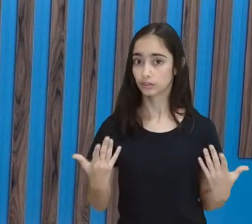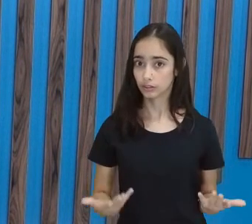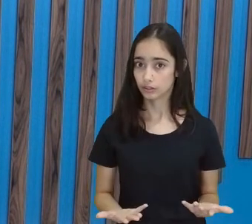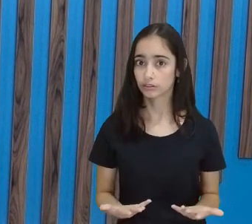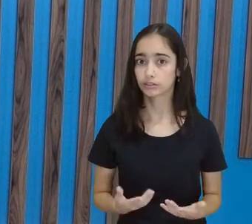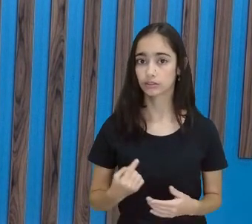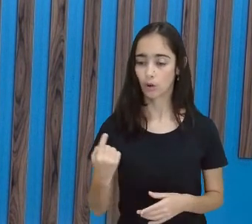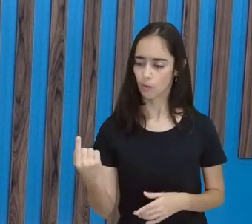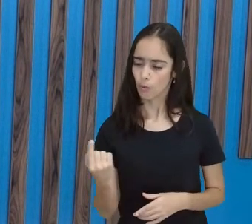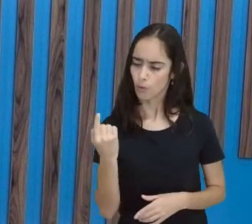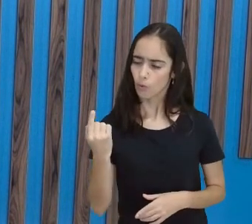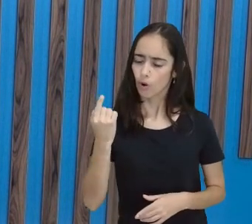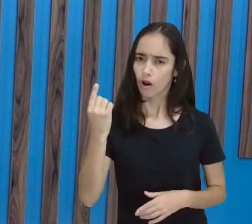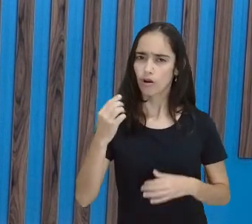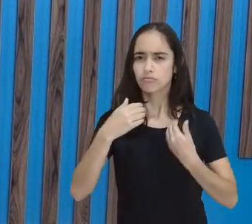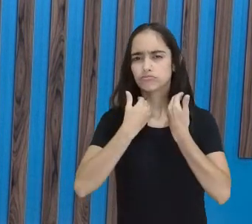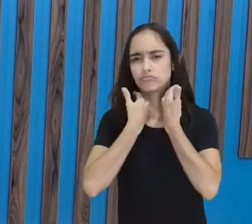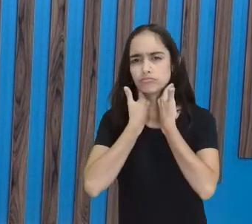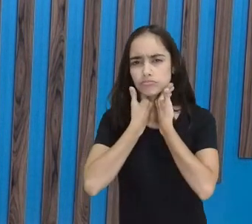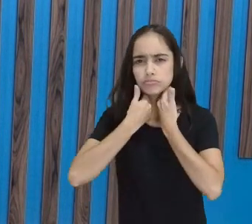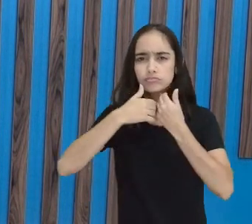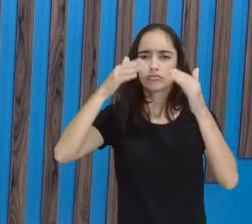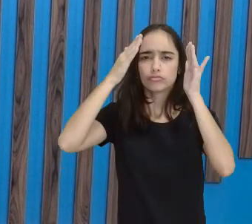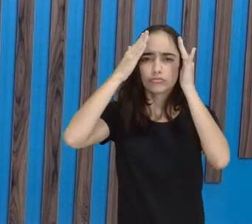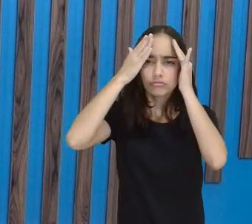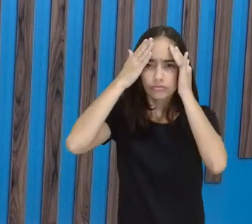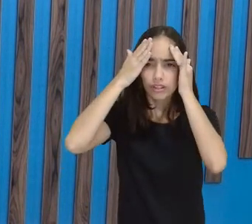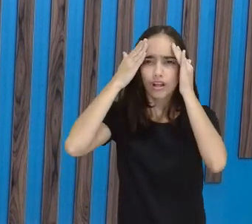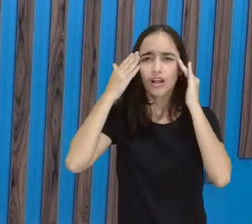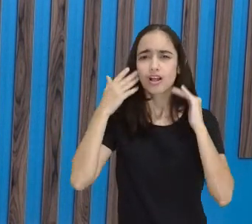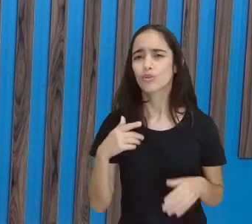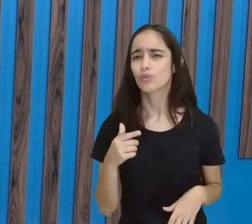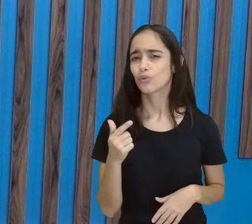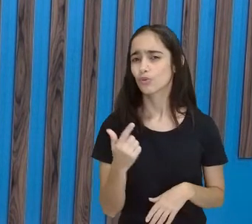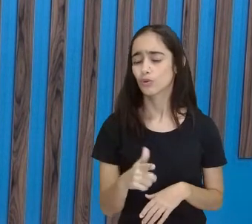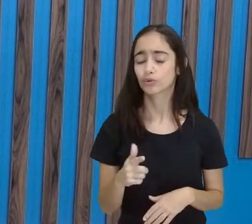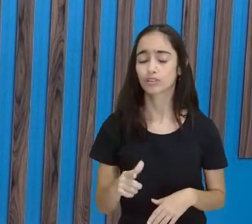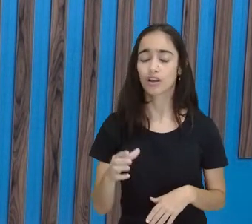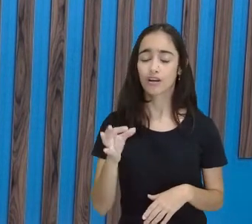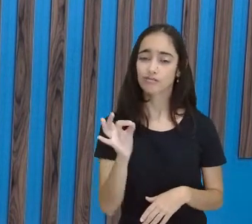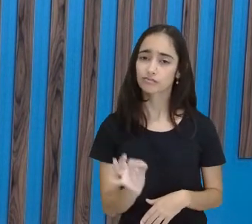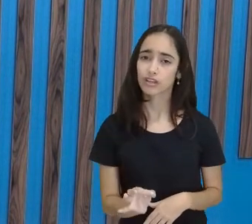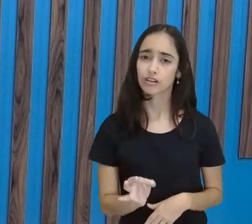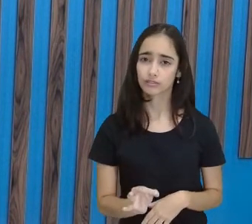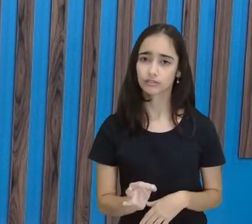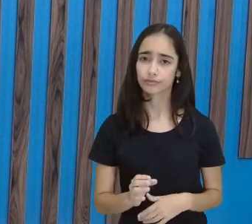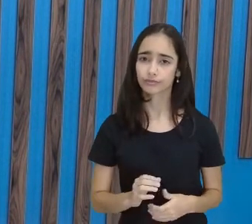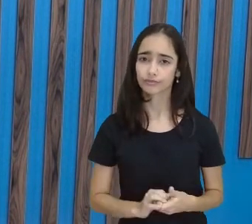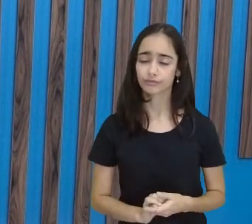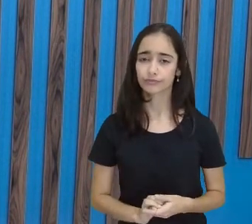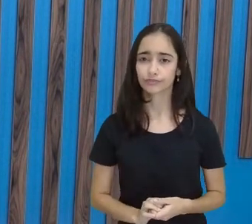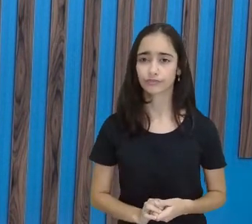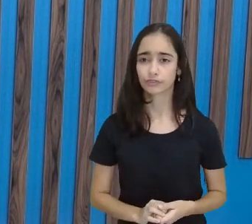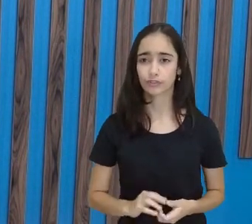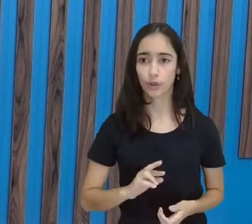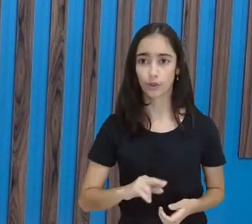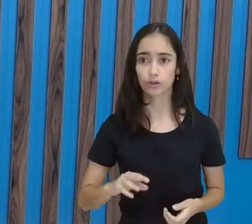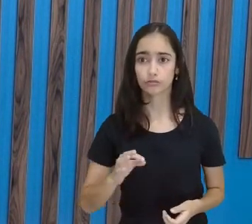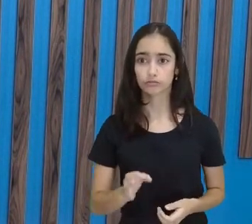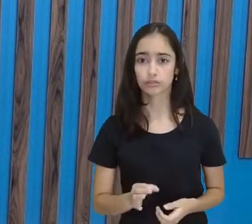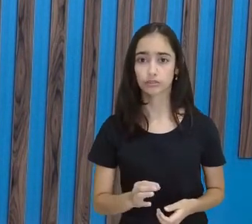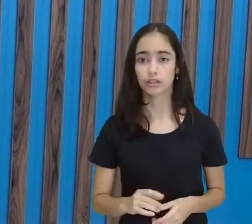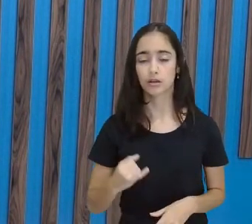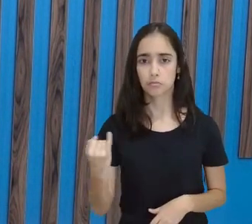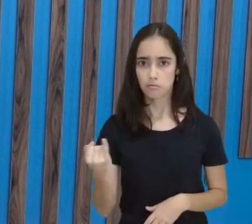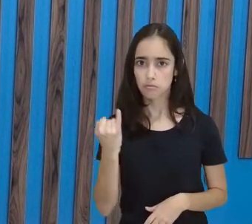esse aumento da temperatura do corpo é um sinal de que algo não está bem, tá? Vejam como é importante esse instrumento. Nós temos